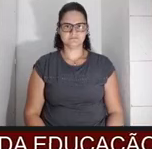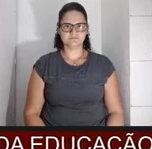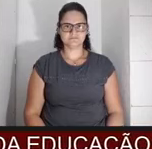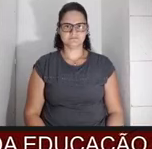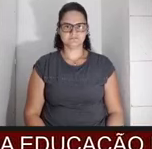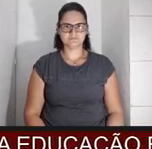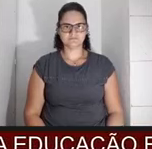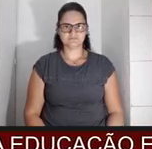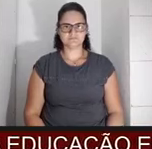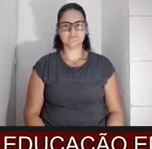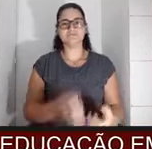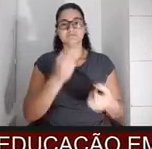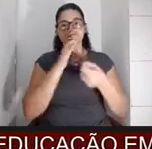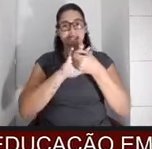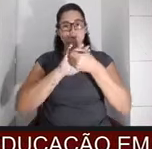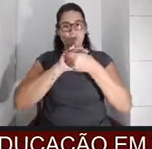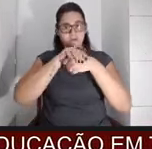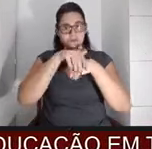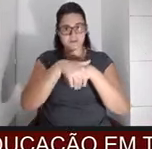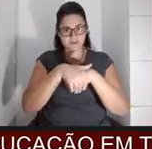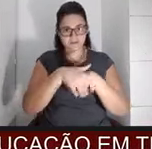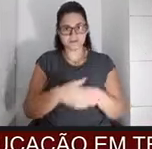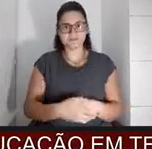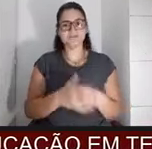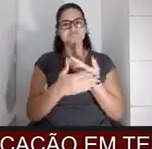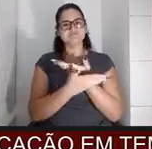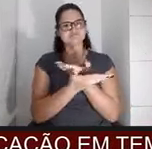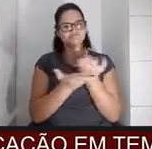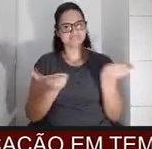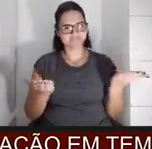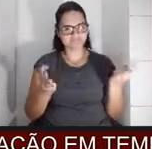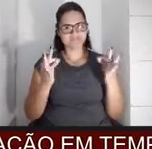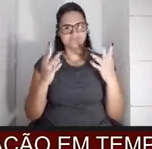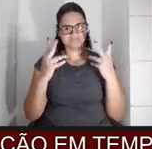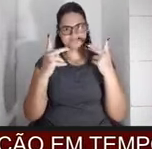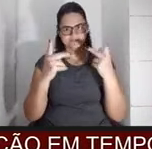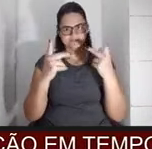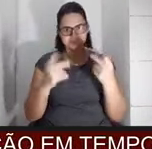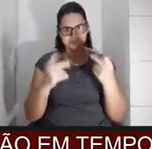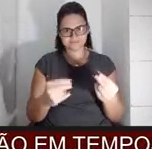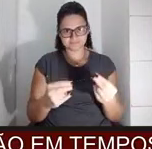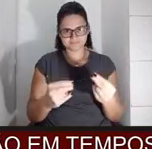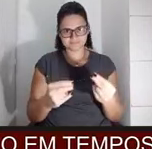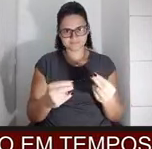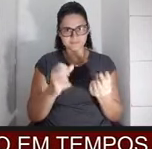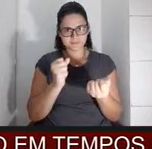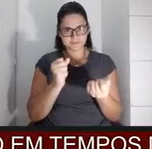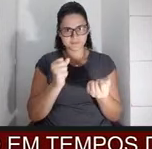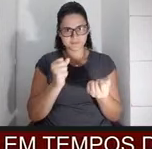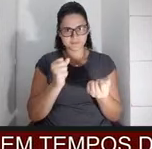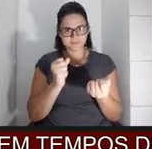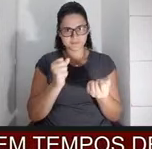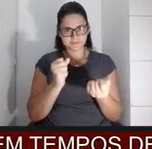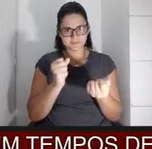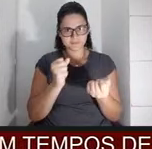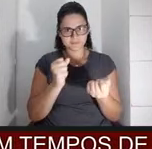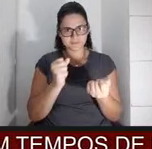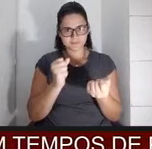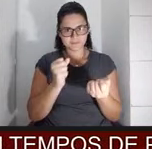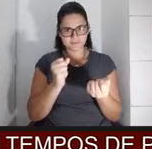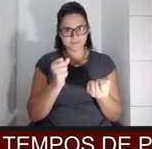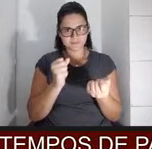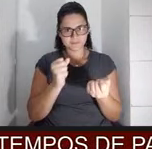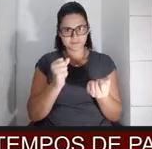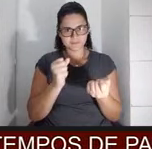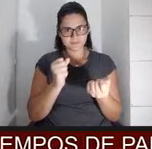Boa noite a todos e todas. Posso ir? Estão me ouvindo? Boa noite